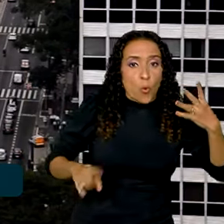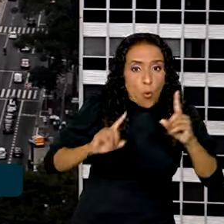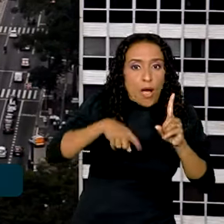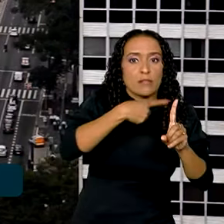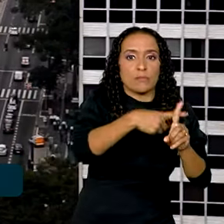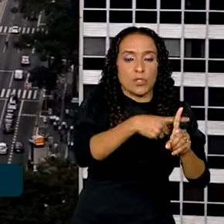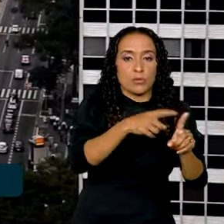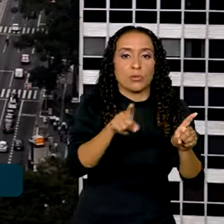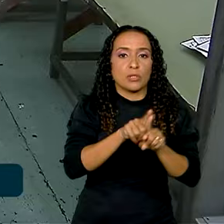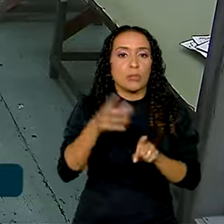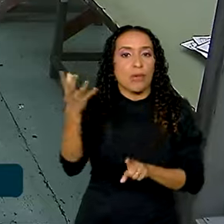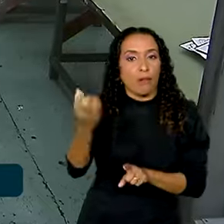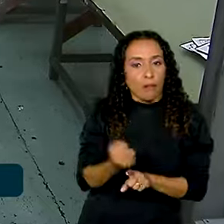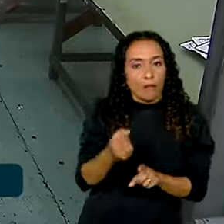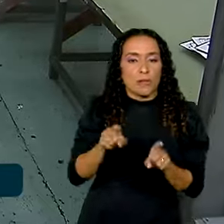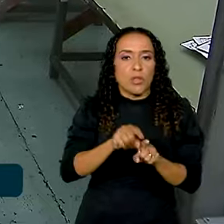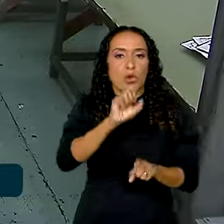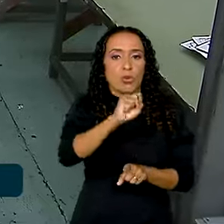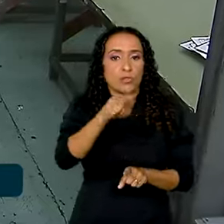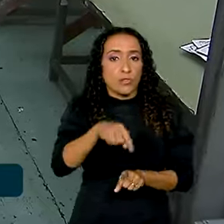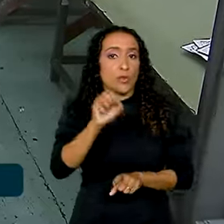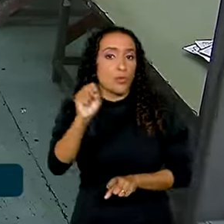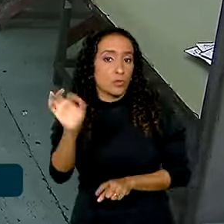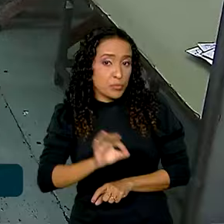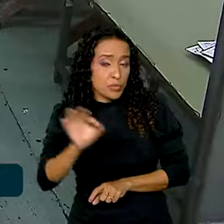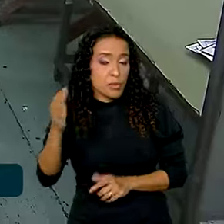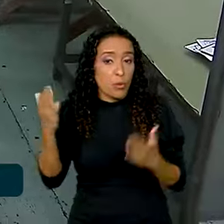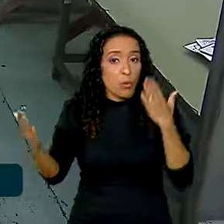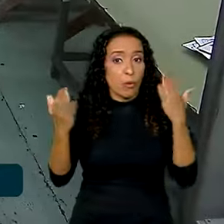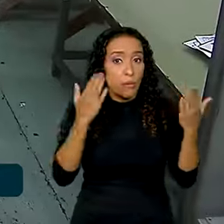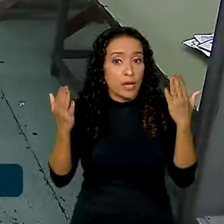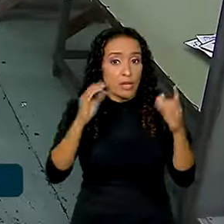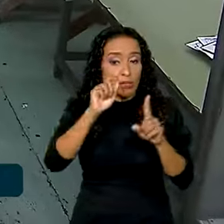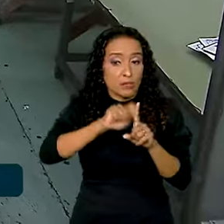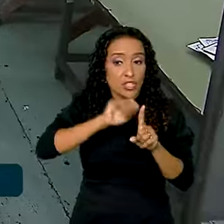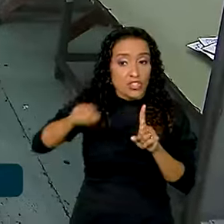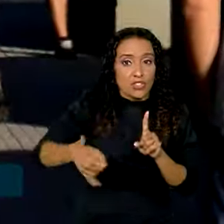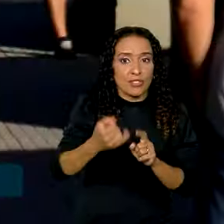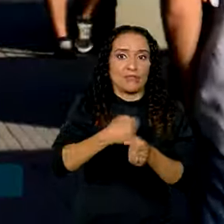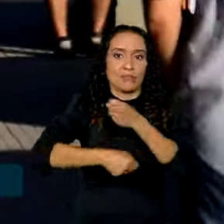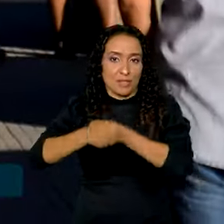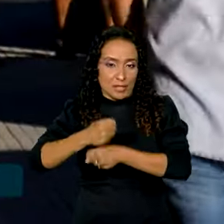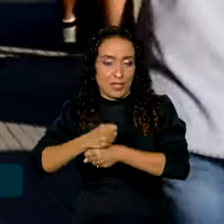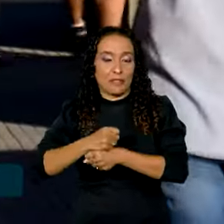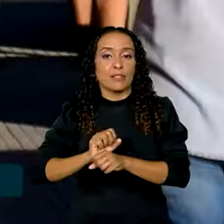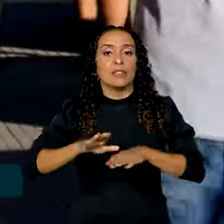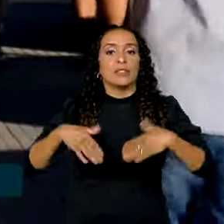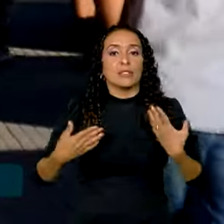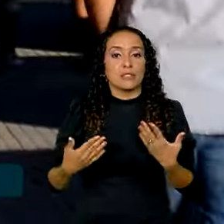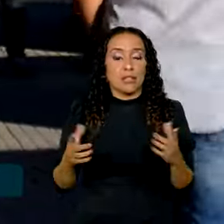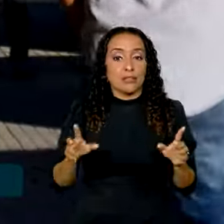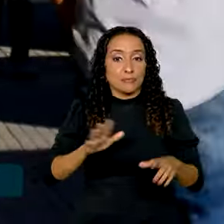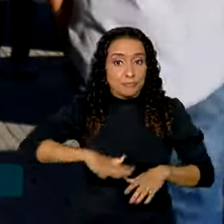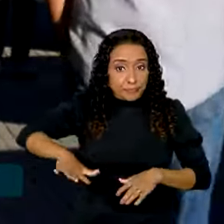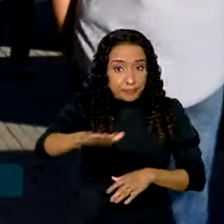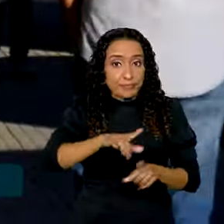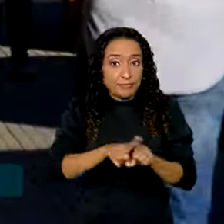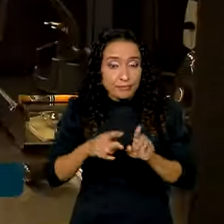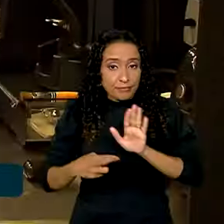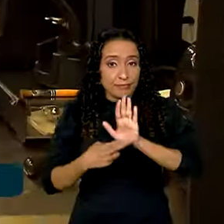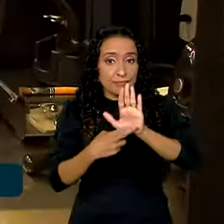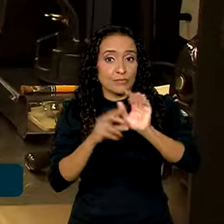aumento na receita também, de 8,8% na comparação com janeiro do ano passado. E entre esses setores, destaque